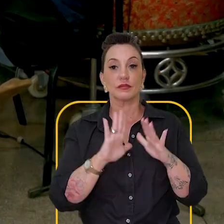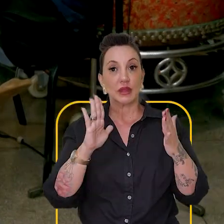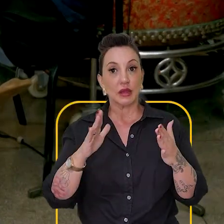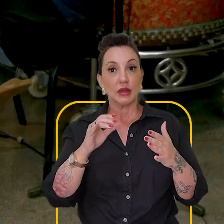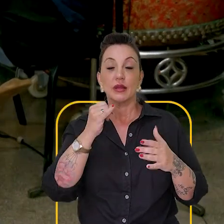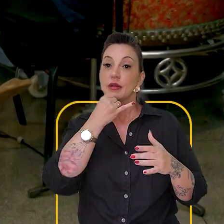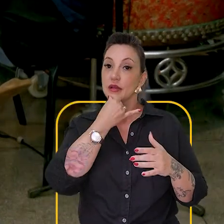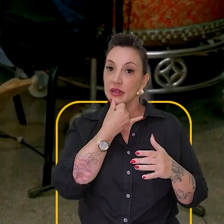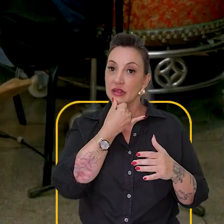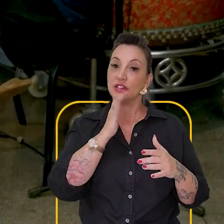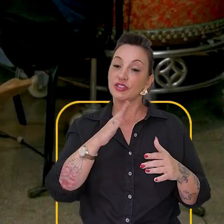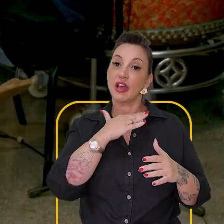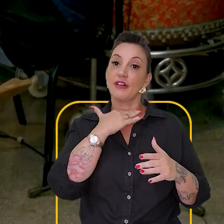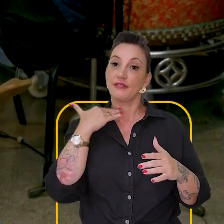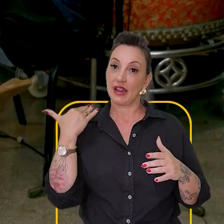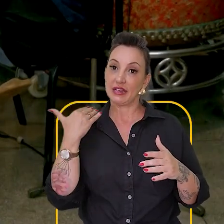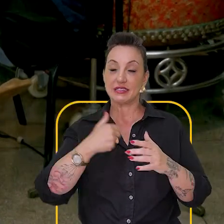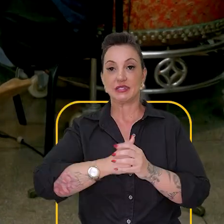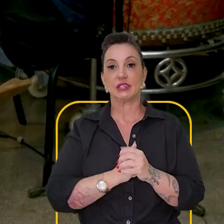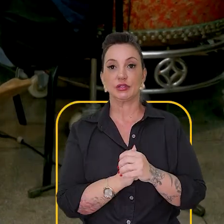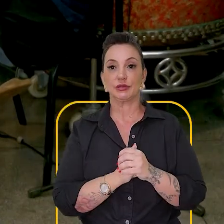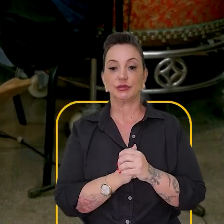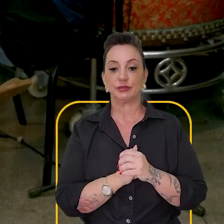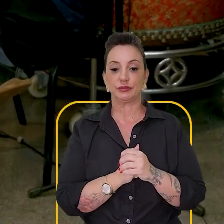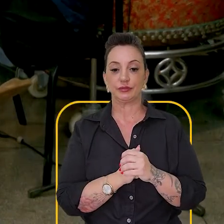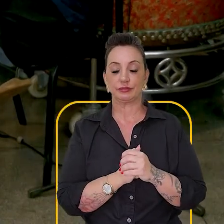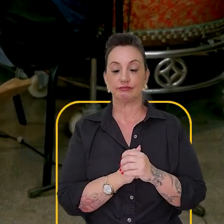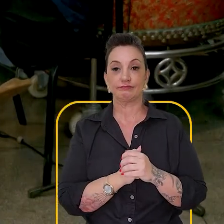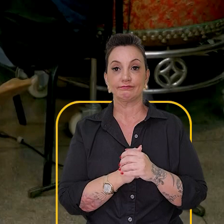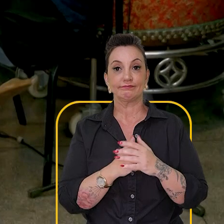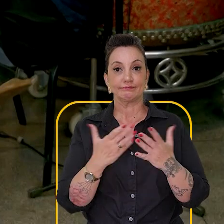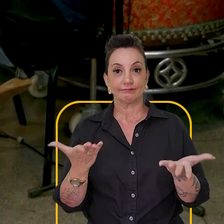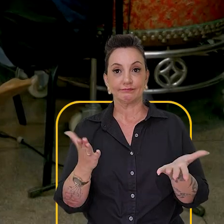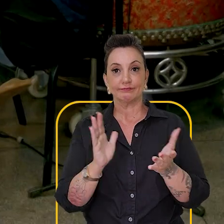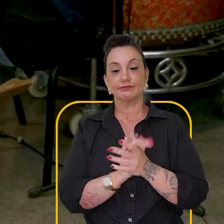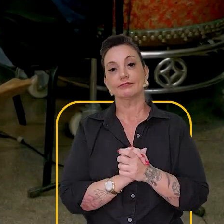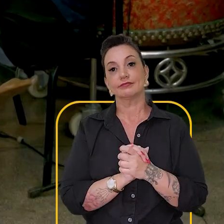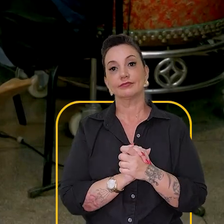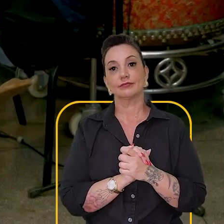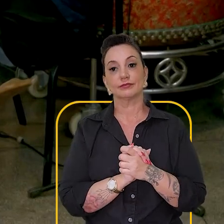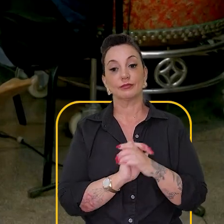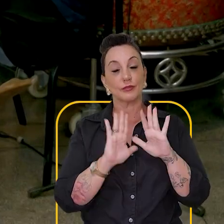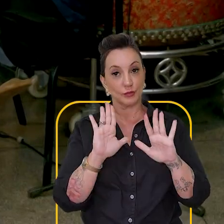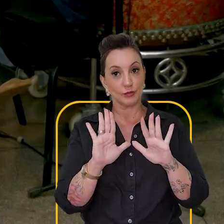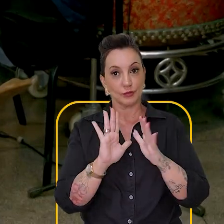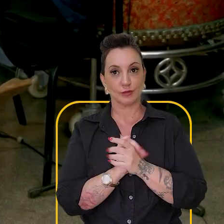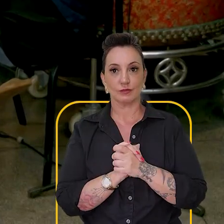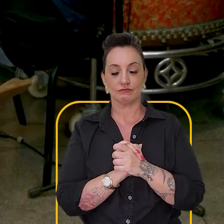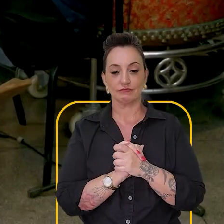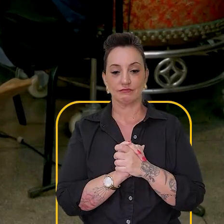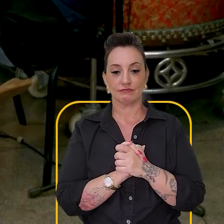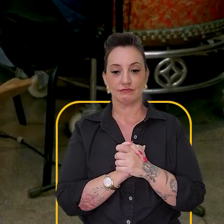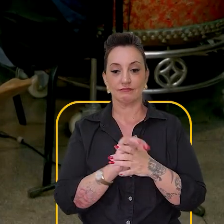então eu eu eu sou muito grato muito mesmo É uma pena que ele já tenha falecido né